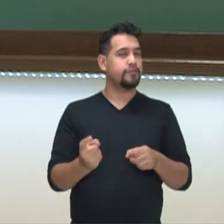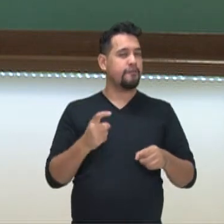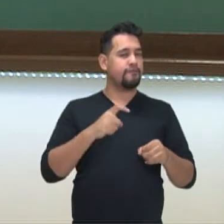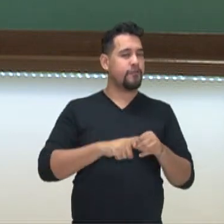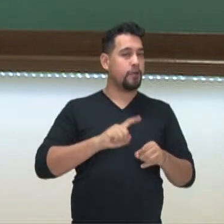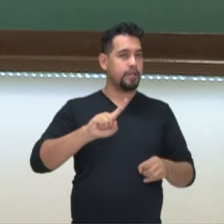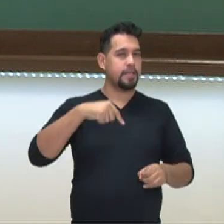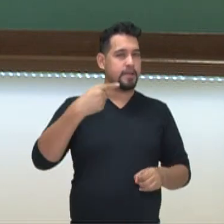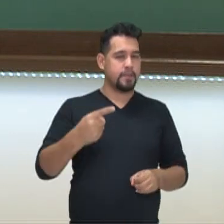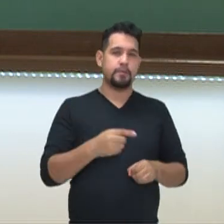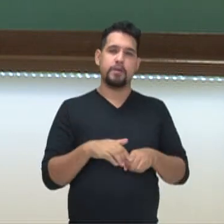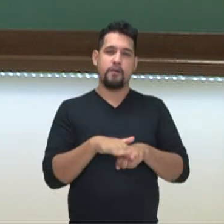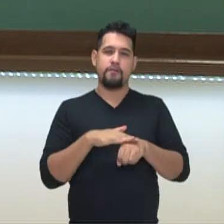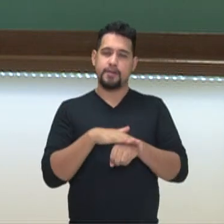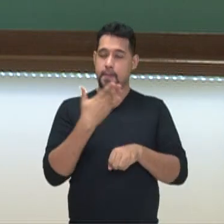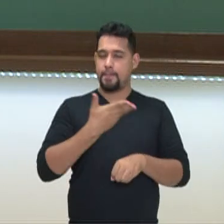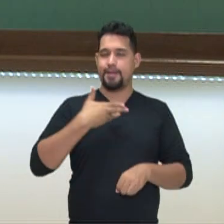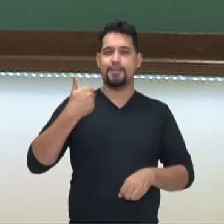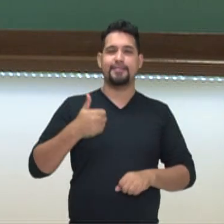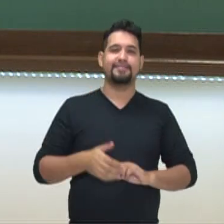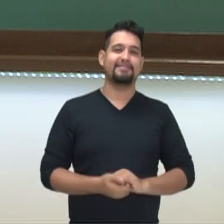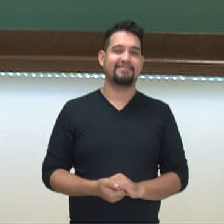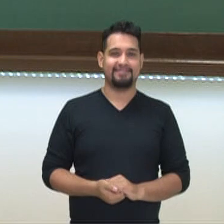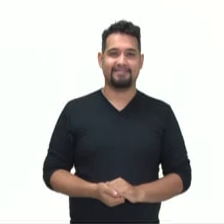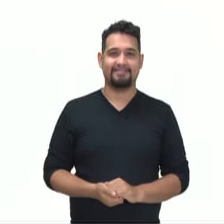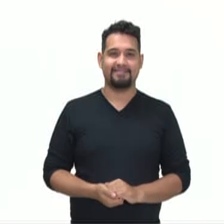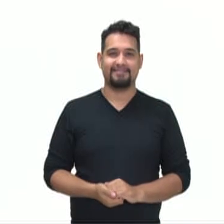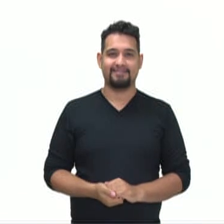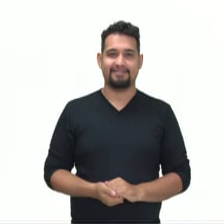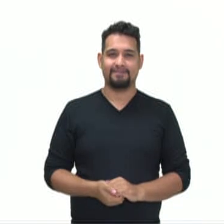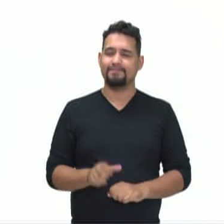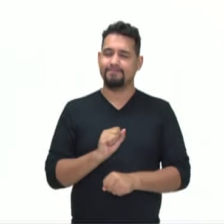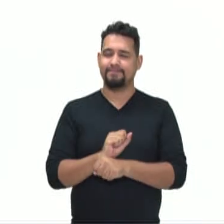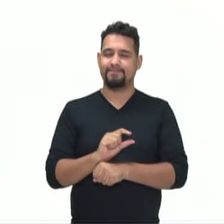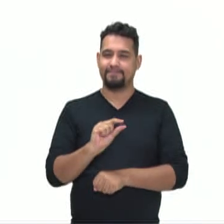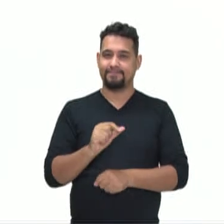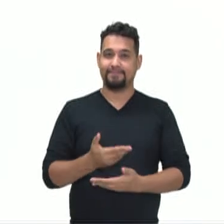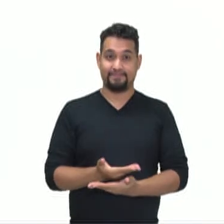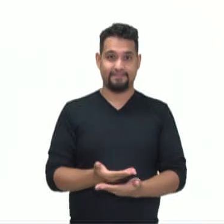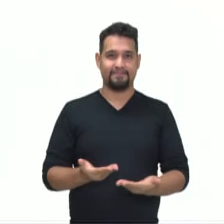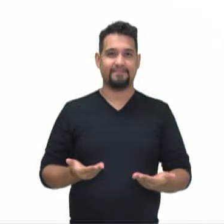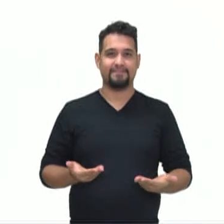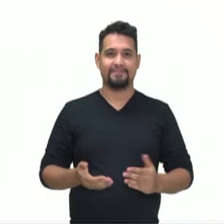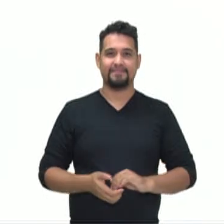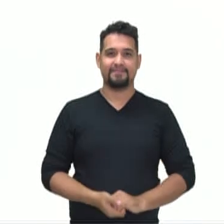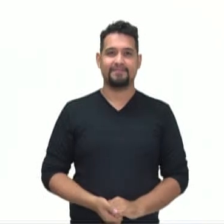volta na sequência para discutir melhor essa questão. Um tempinho para vocês.